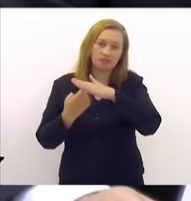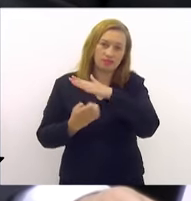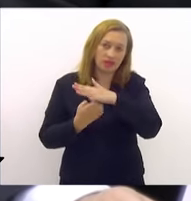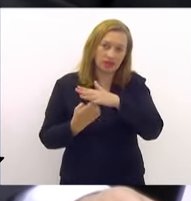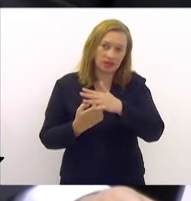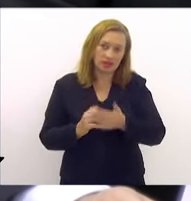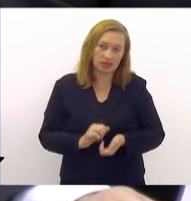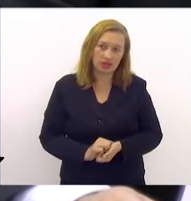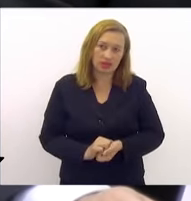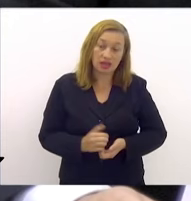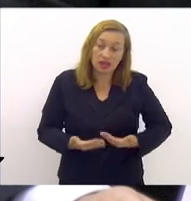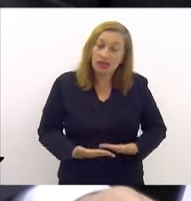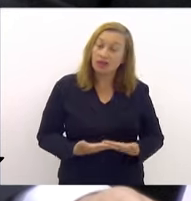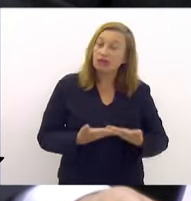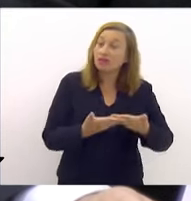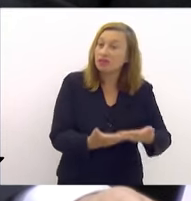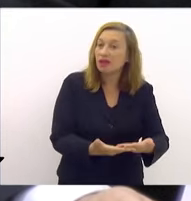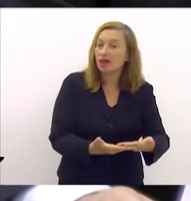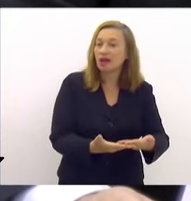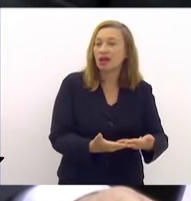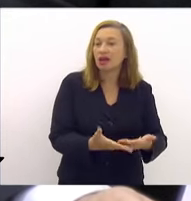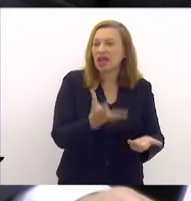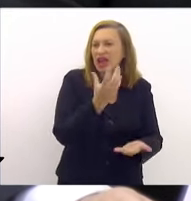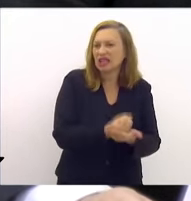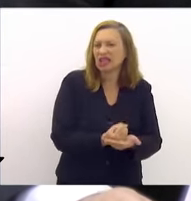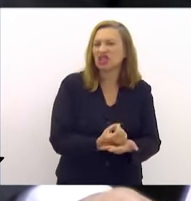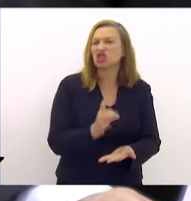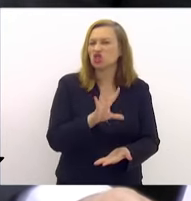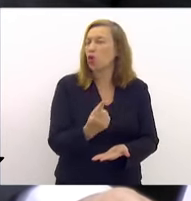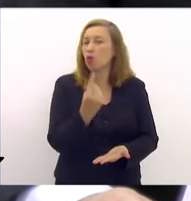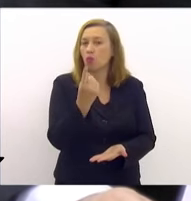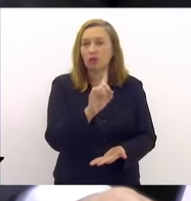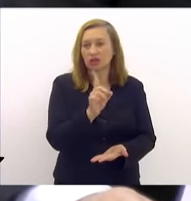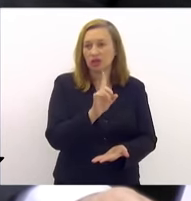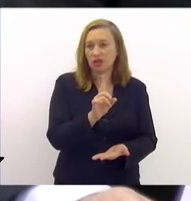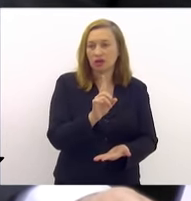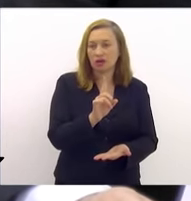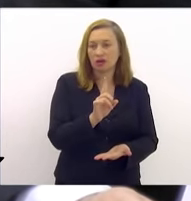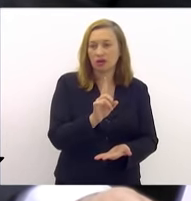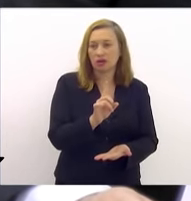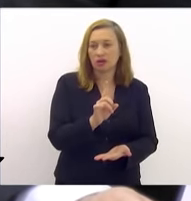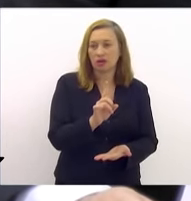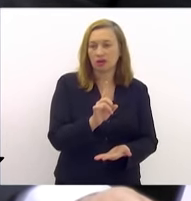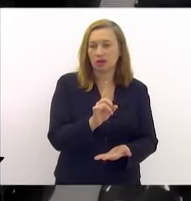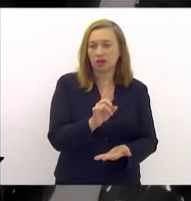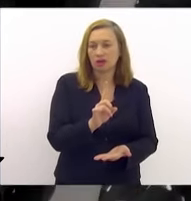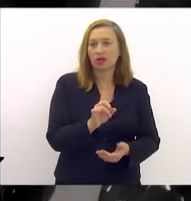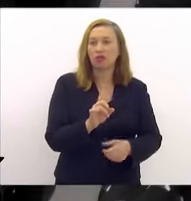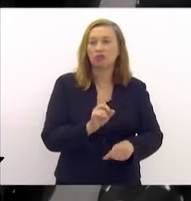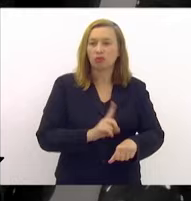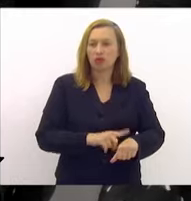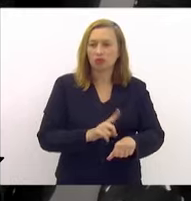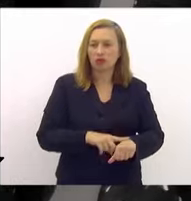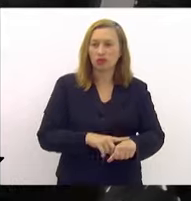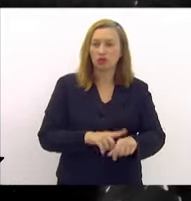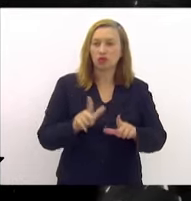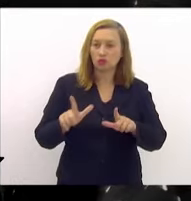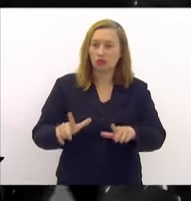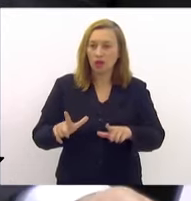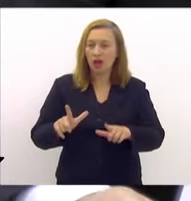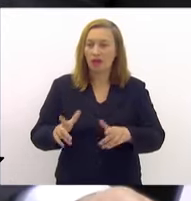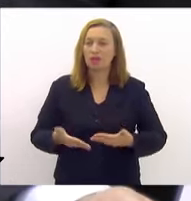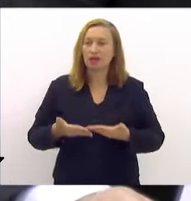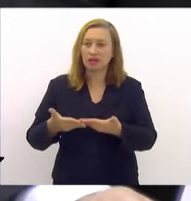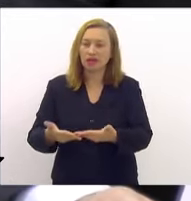Aquele que faz a entrega, ele não é cadastrado de um só. Para determinar o momento da entrega quem e onde não está cumprindo e que território. E ele